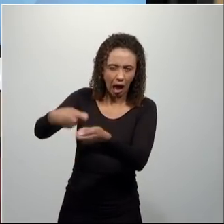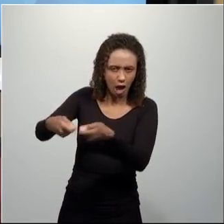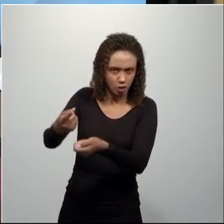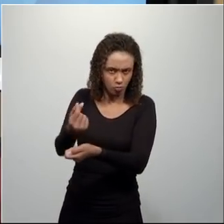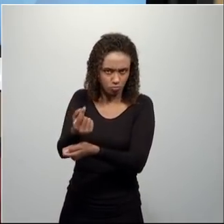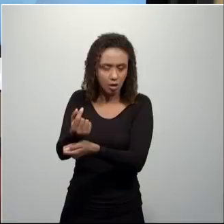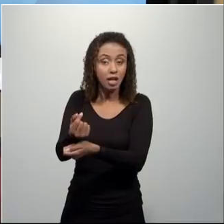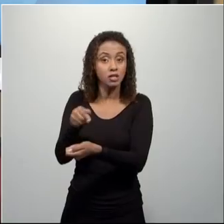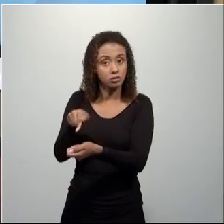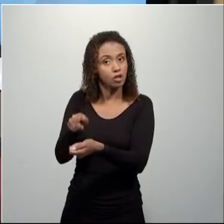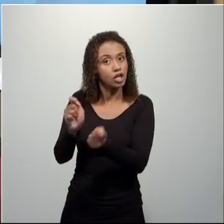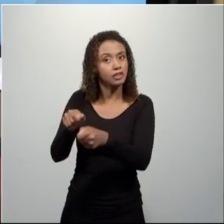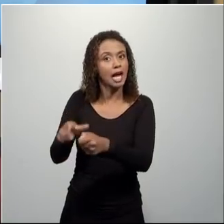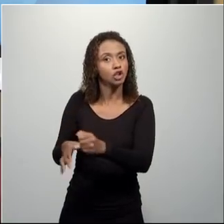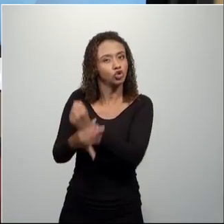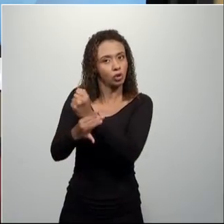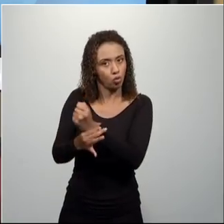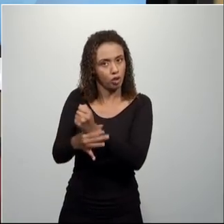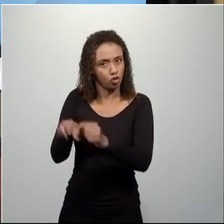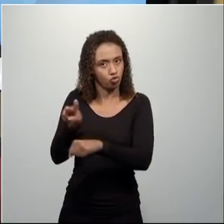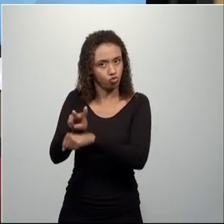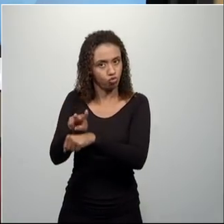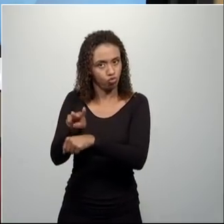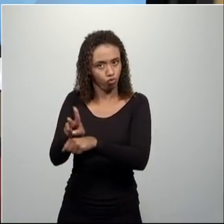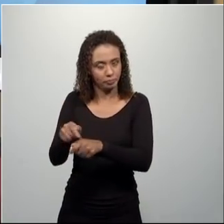acesso aos seus medicamentos tão facilmente